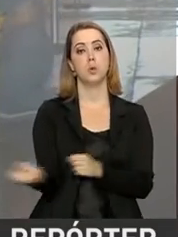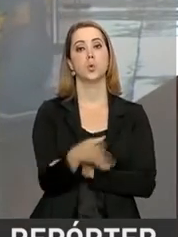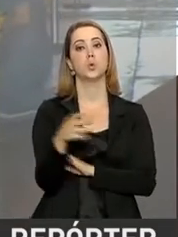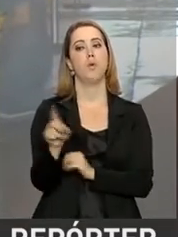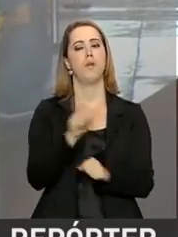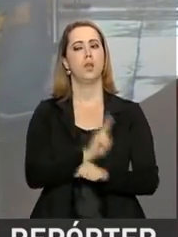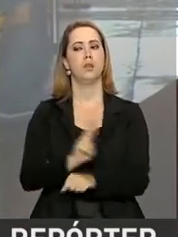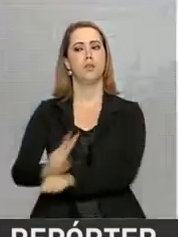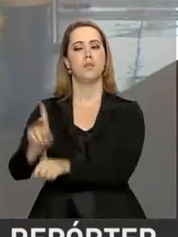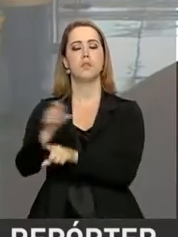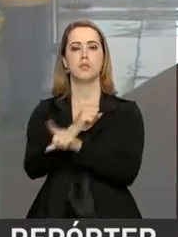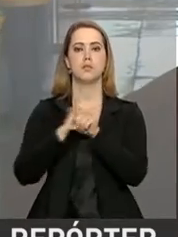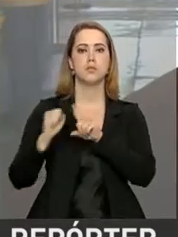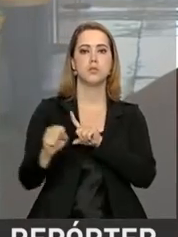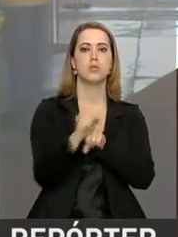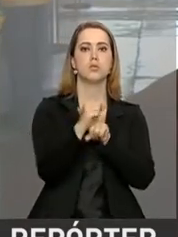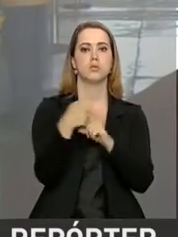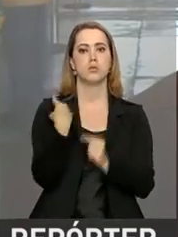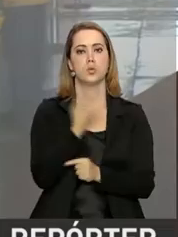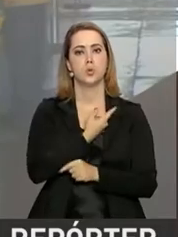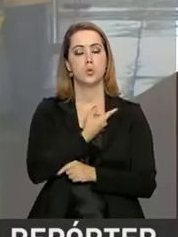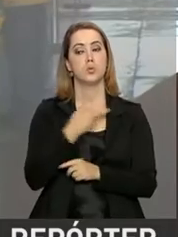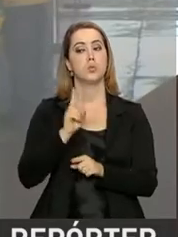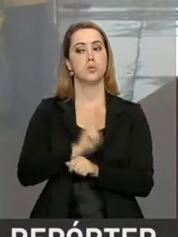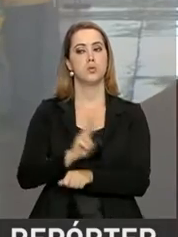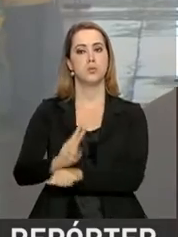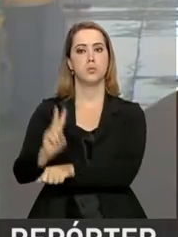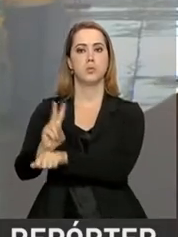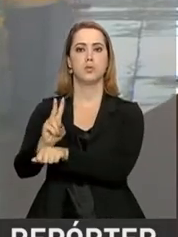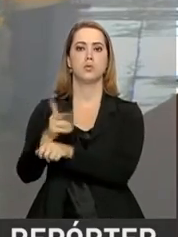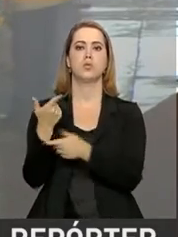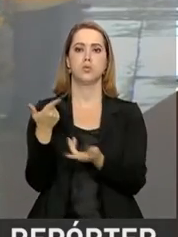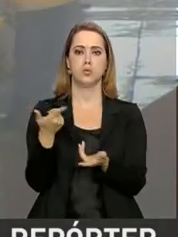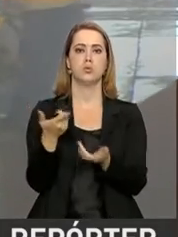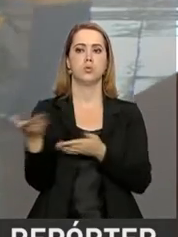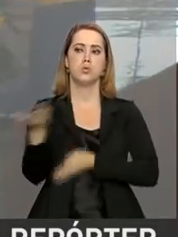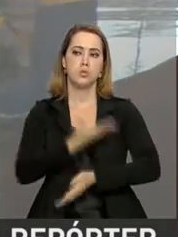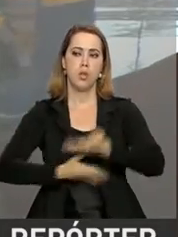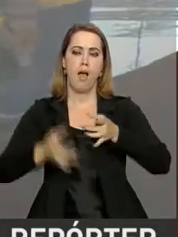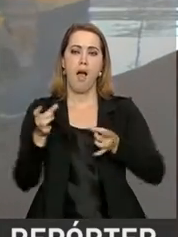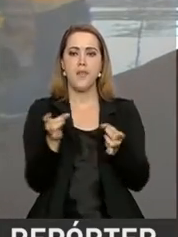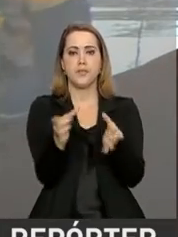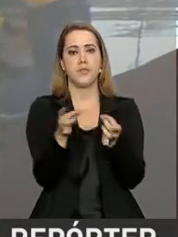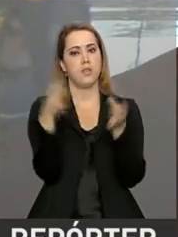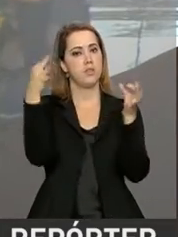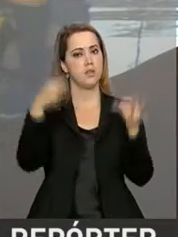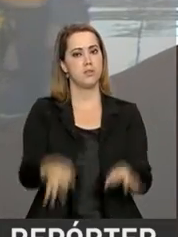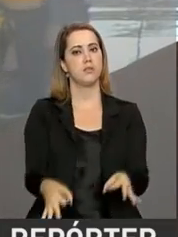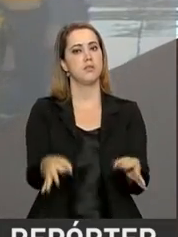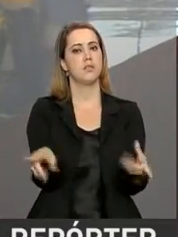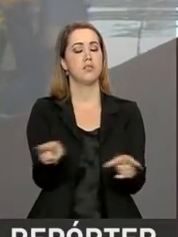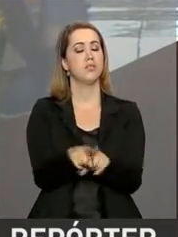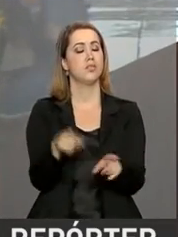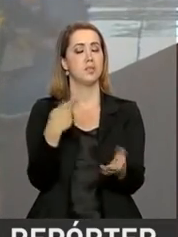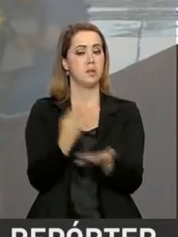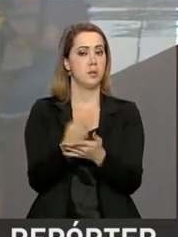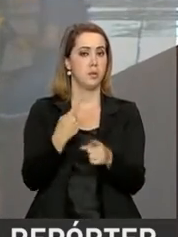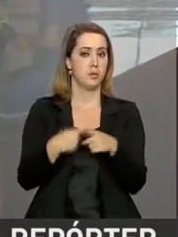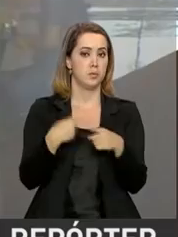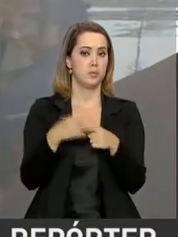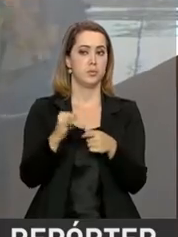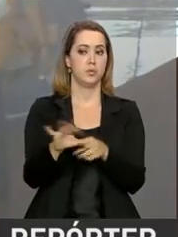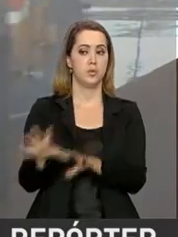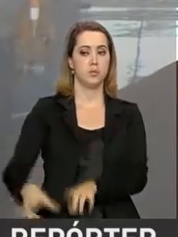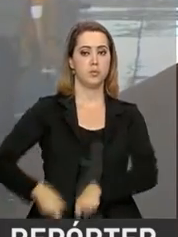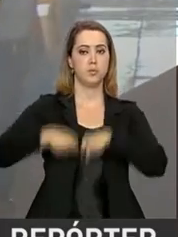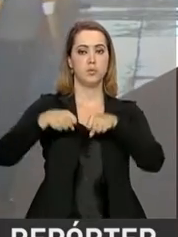de defesa da sociedade nós temos aqui protegendo a concorrência leal então se alguma prática desleal de comércio é feita ea mercadoria apreendida